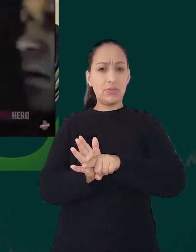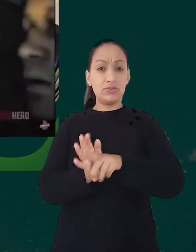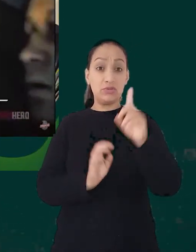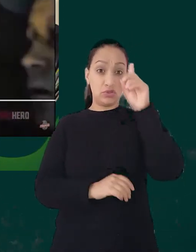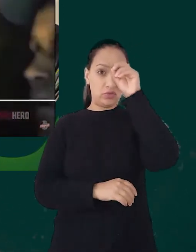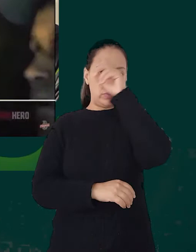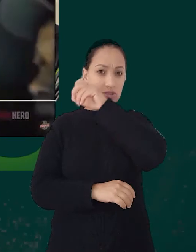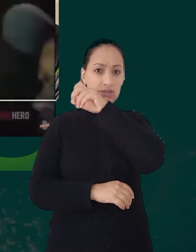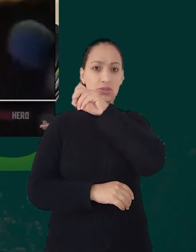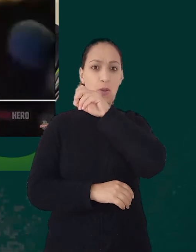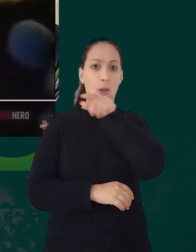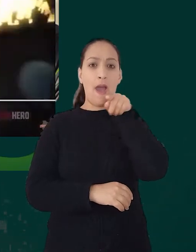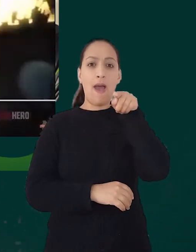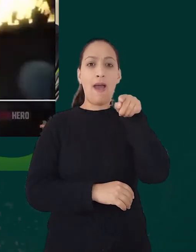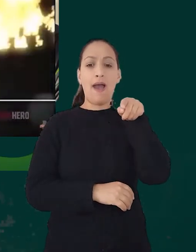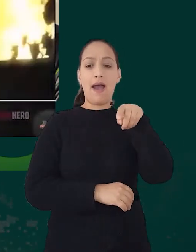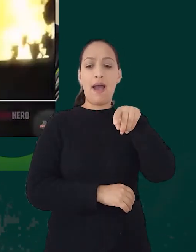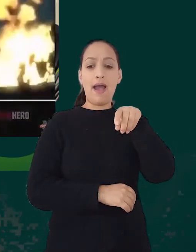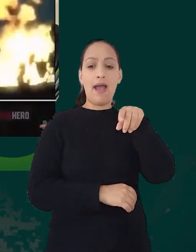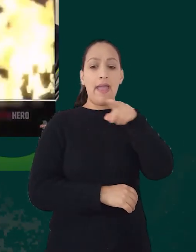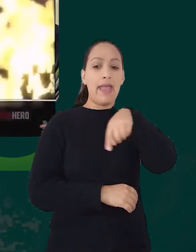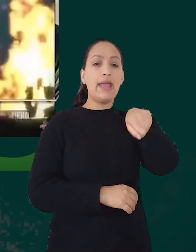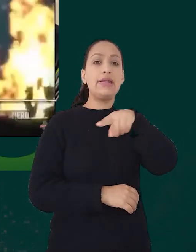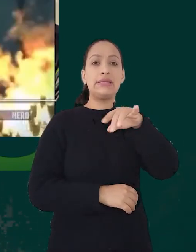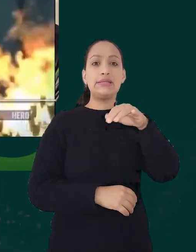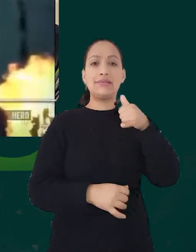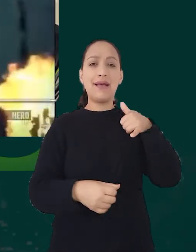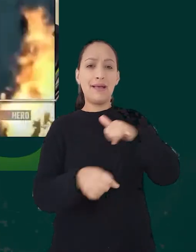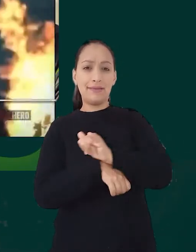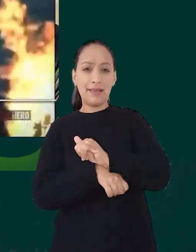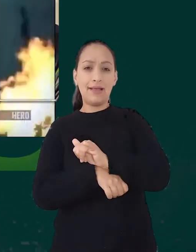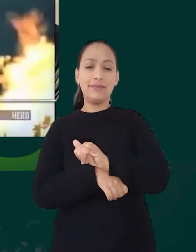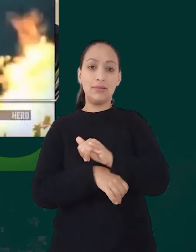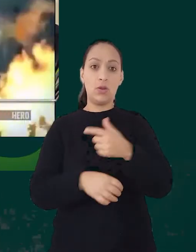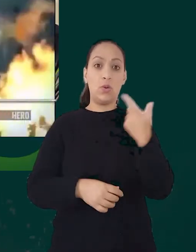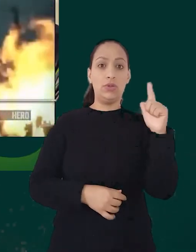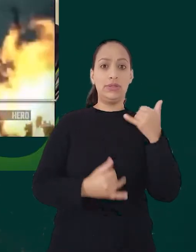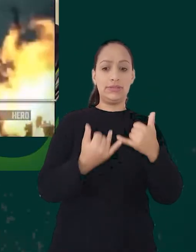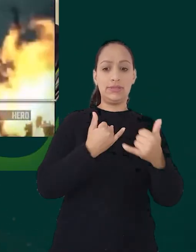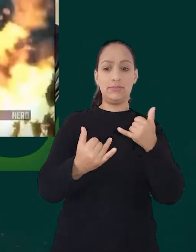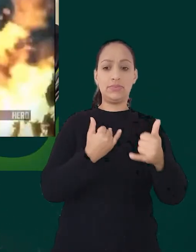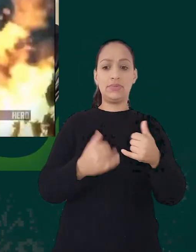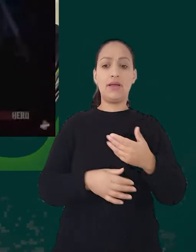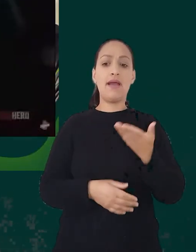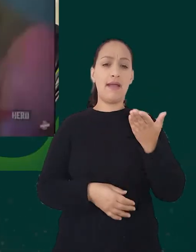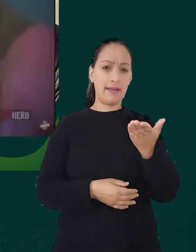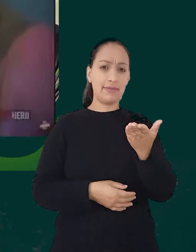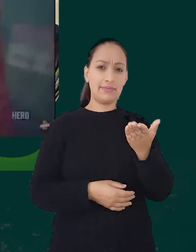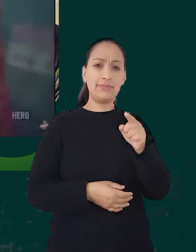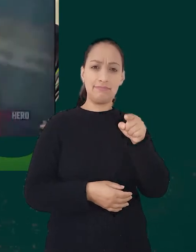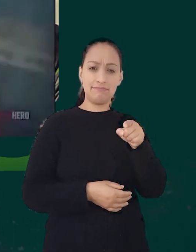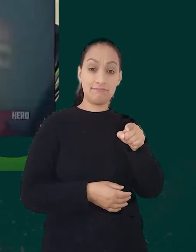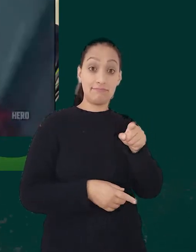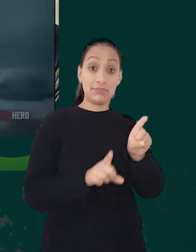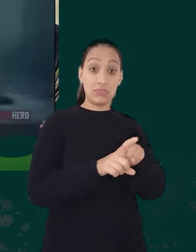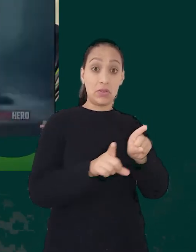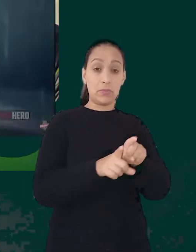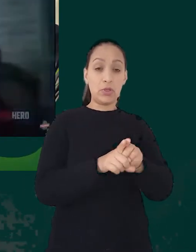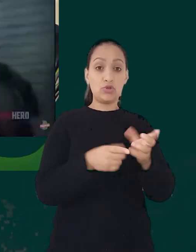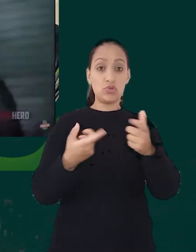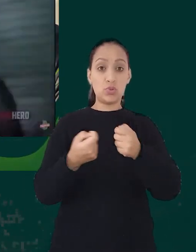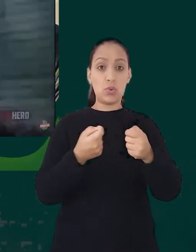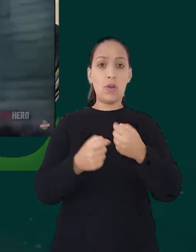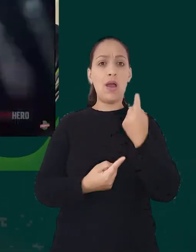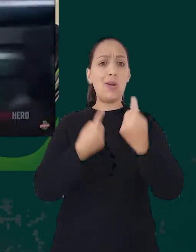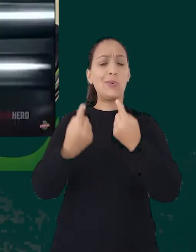eles conseguem ser enganados, tá? Tá fazendo outros exemplos do Left 4 Dead, que também são jogos onde alguns